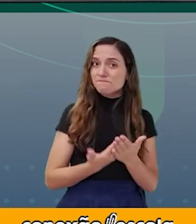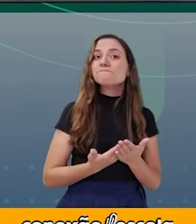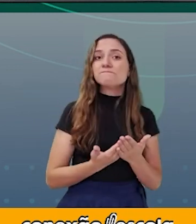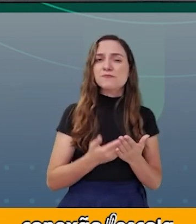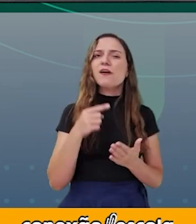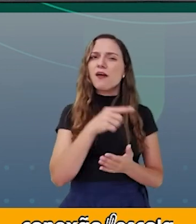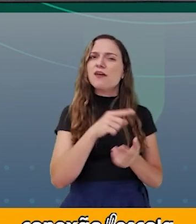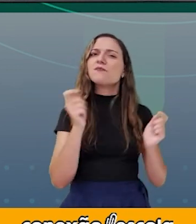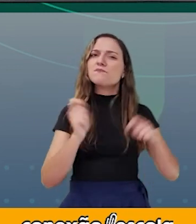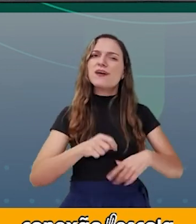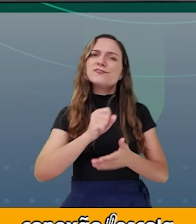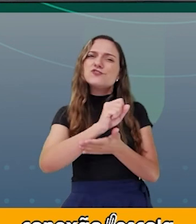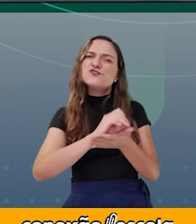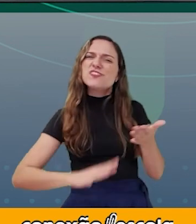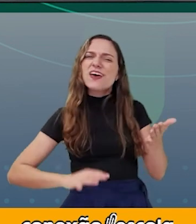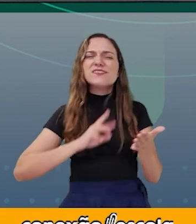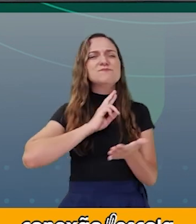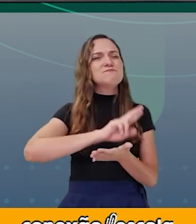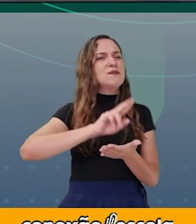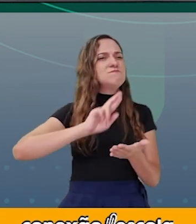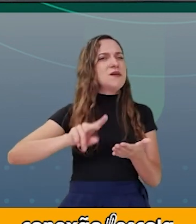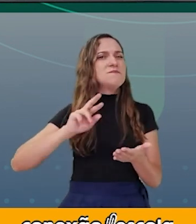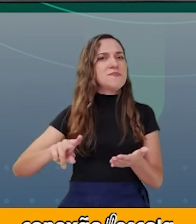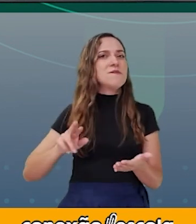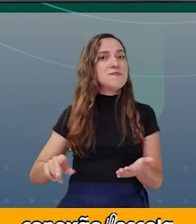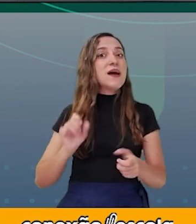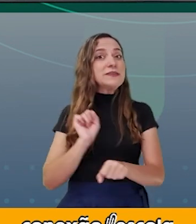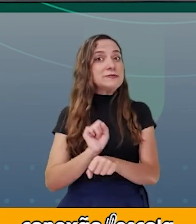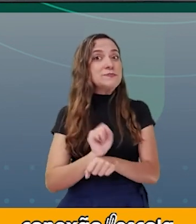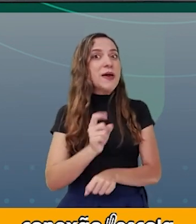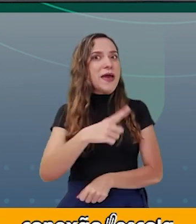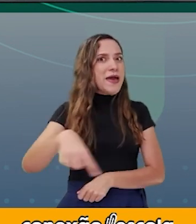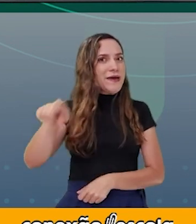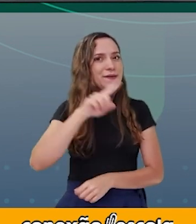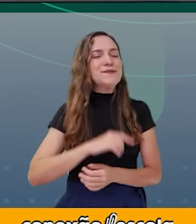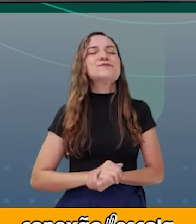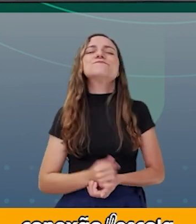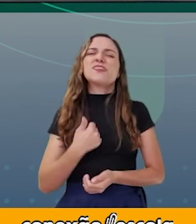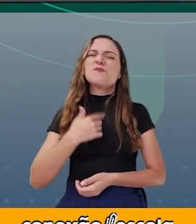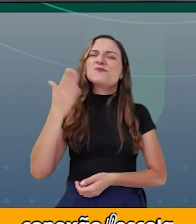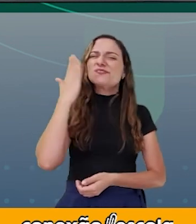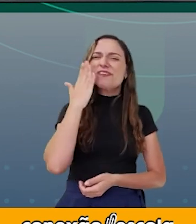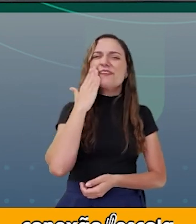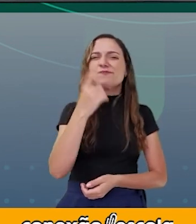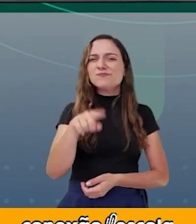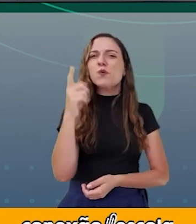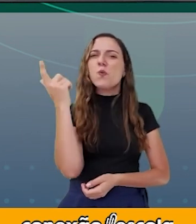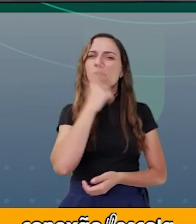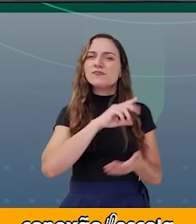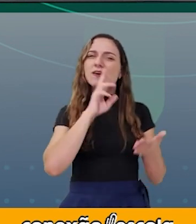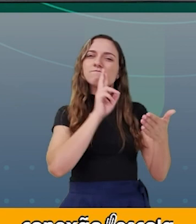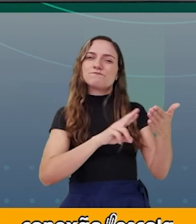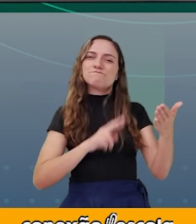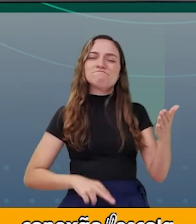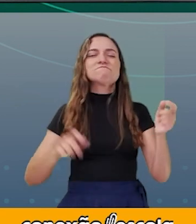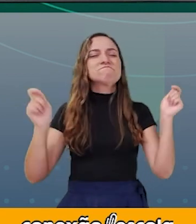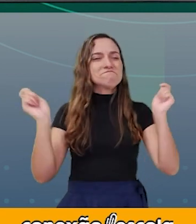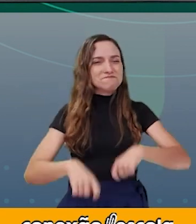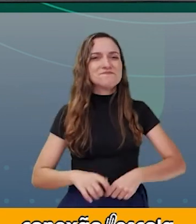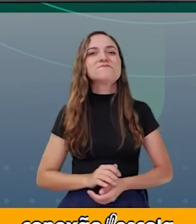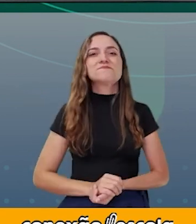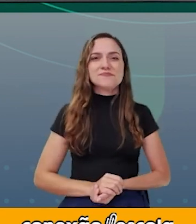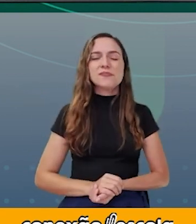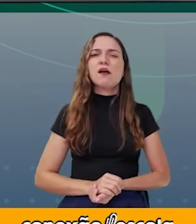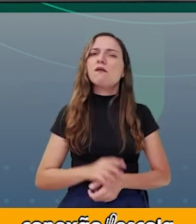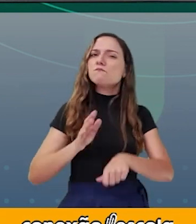Escola. Tem várias atividades te esperando e eu sei que você consegue realizar. Mostre